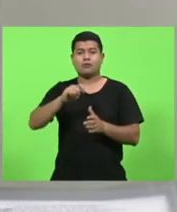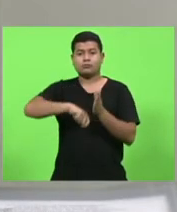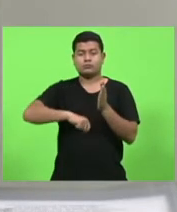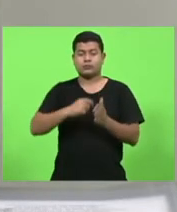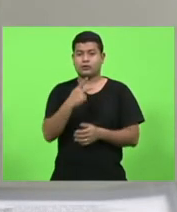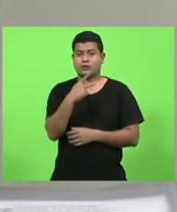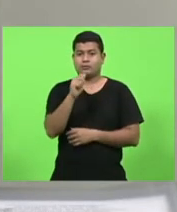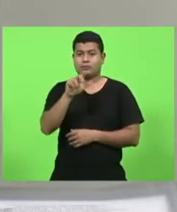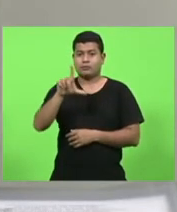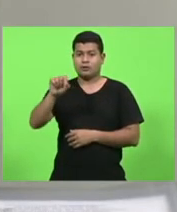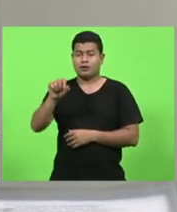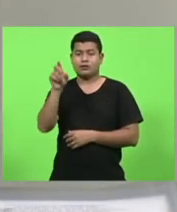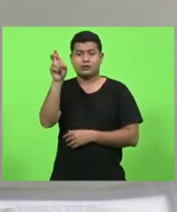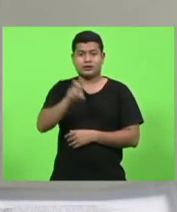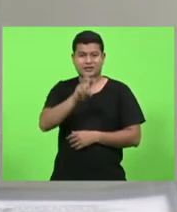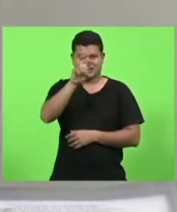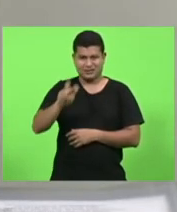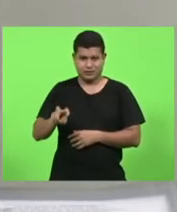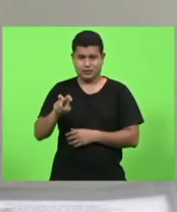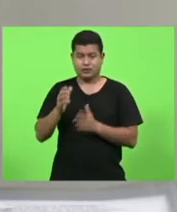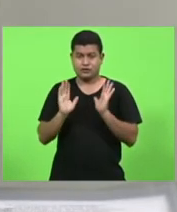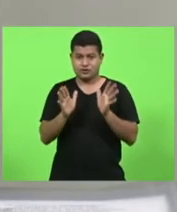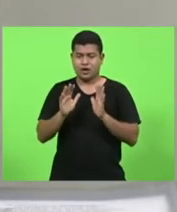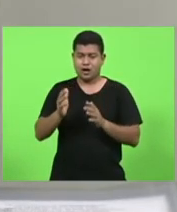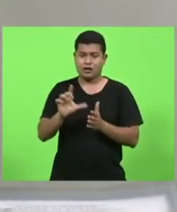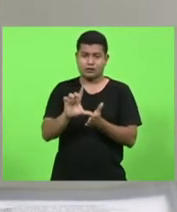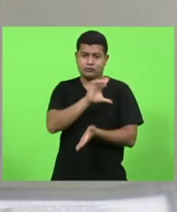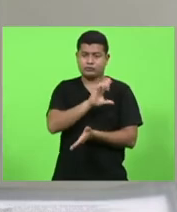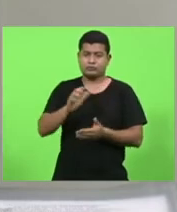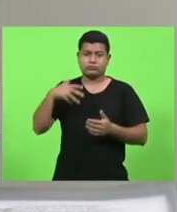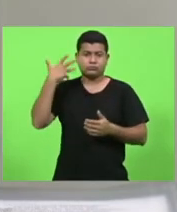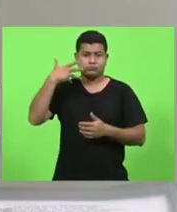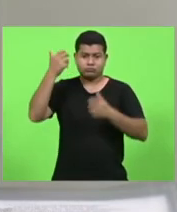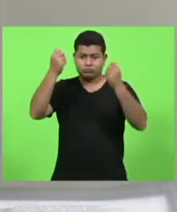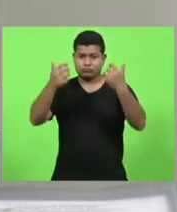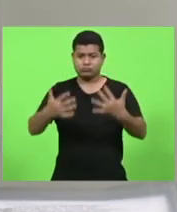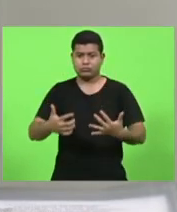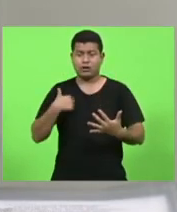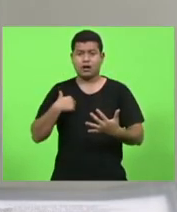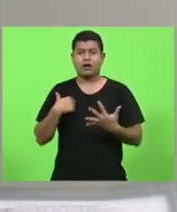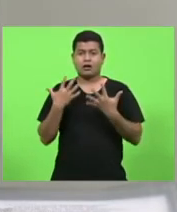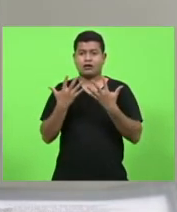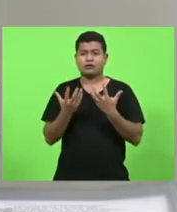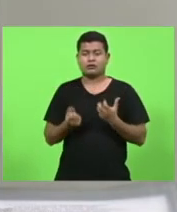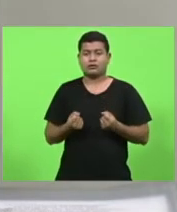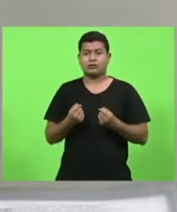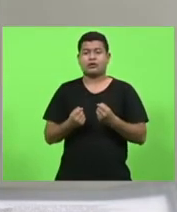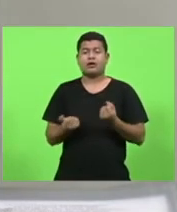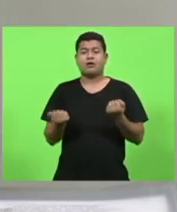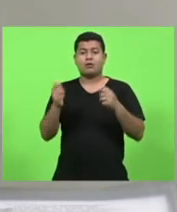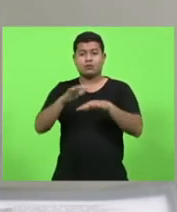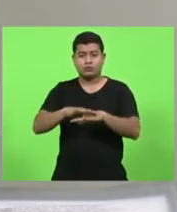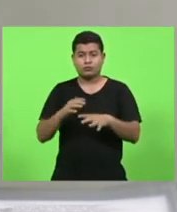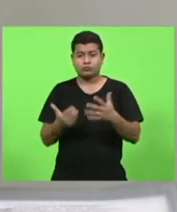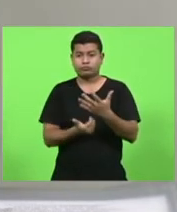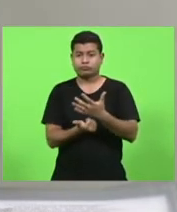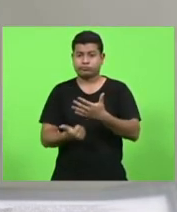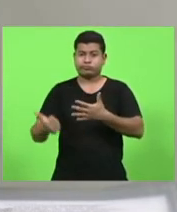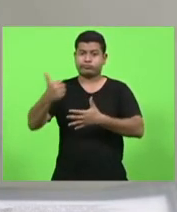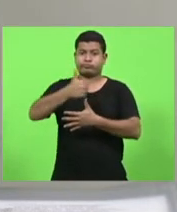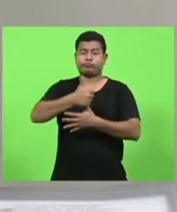Xanxerê, que já haviam se posicionado a favor da inclusão das pessoas com deficiência no